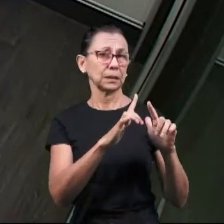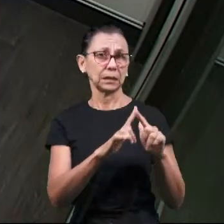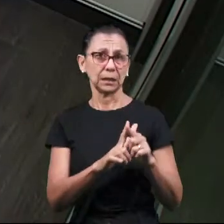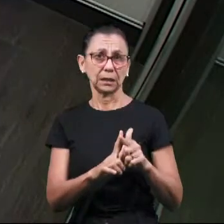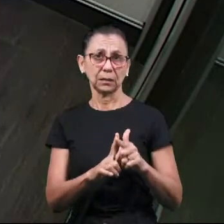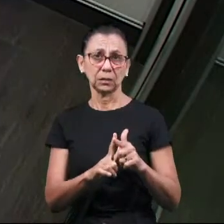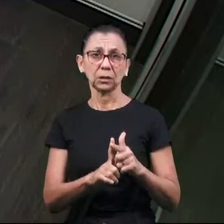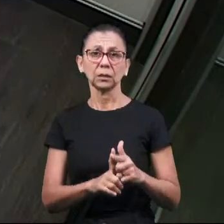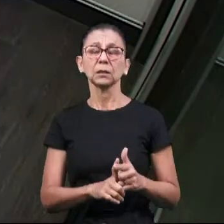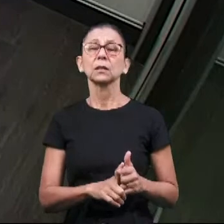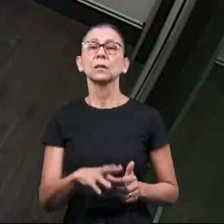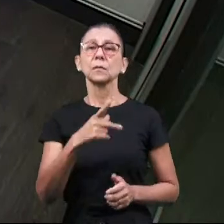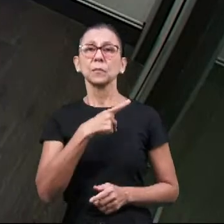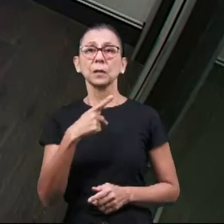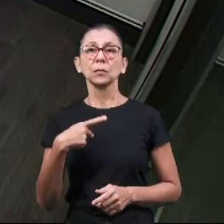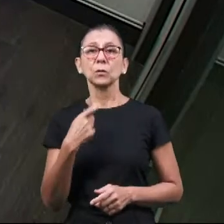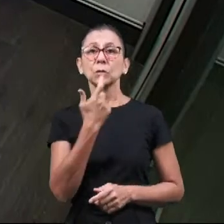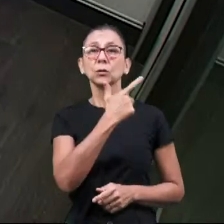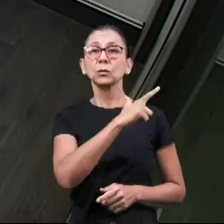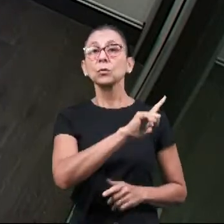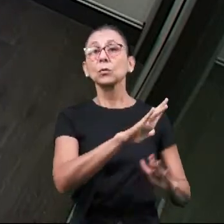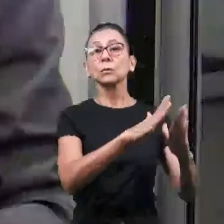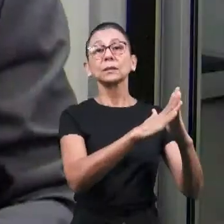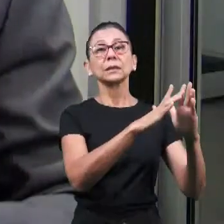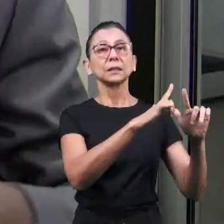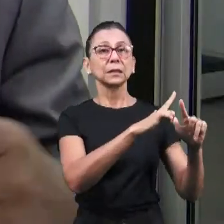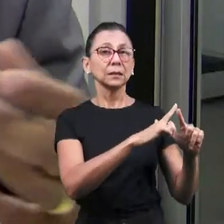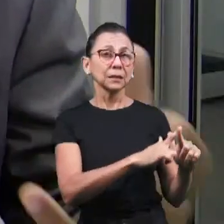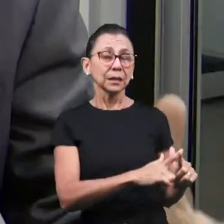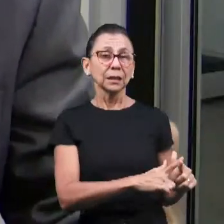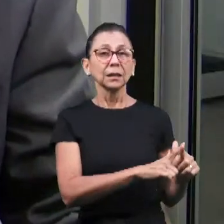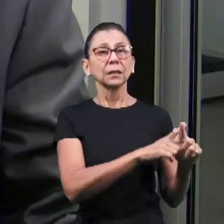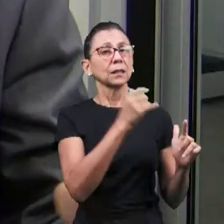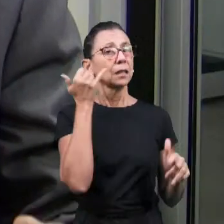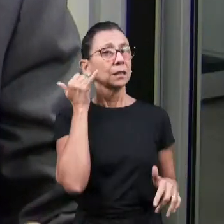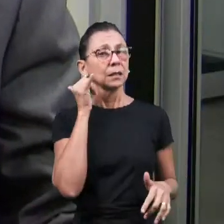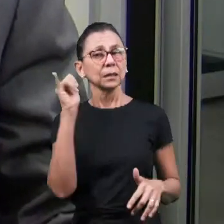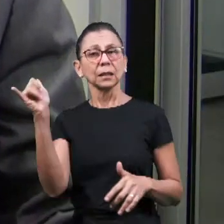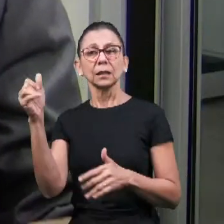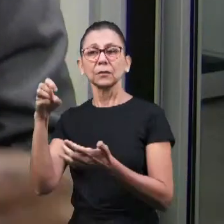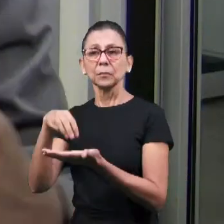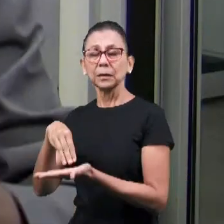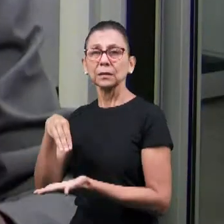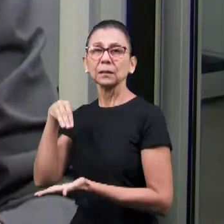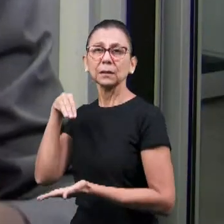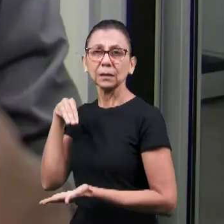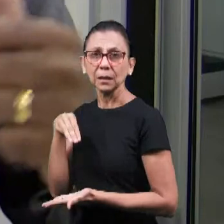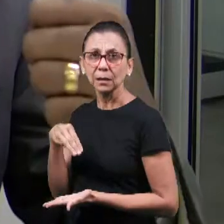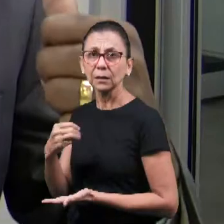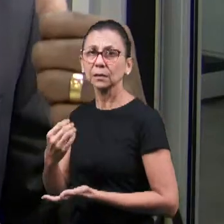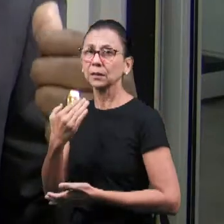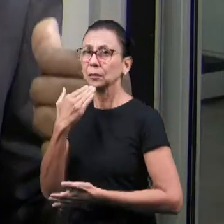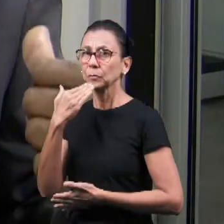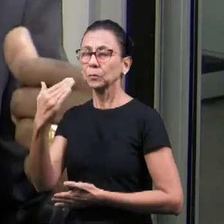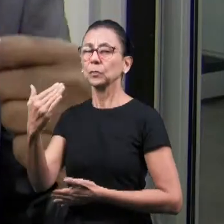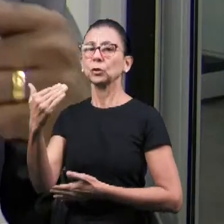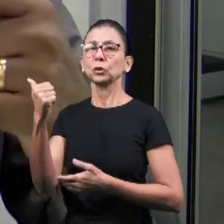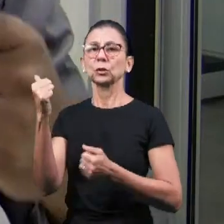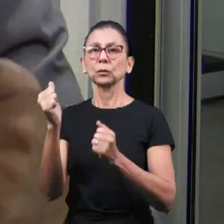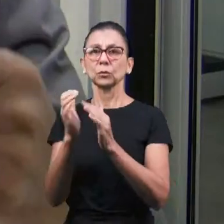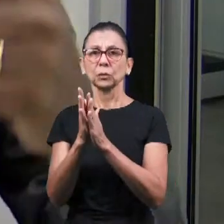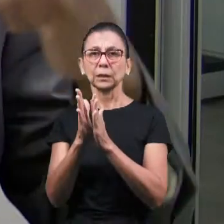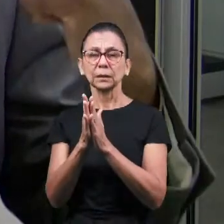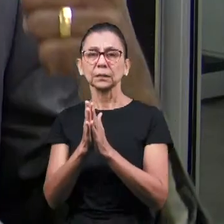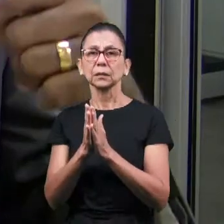dois, ligando, glorificando o Senhor pelo trabalho, querendo saber a respeito do trabalho, os louvores que eram cantados, os cultos